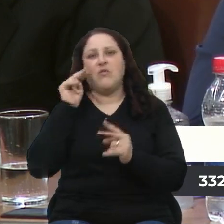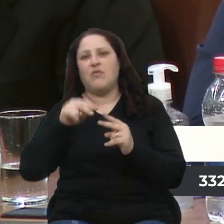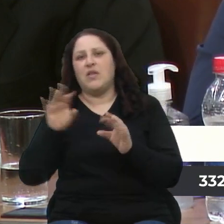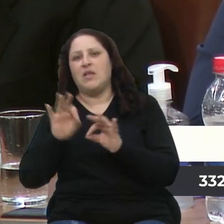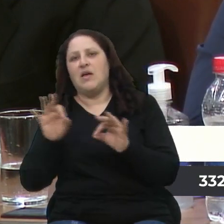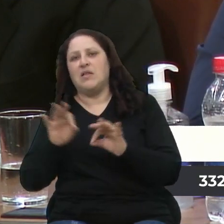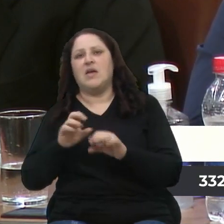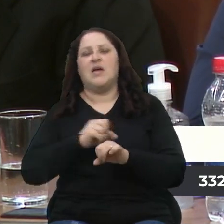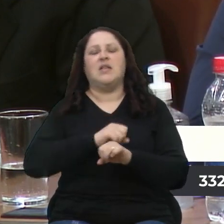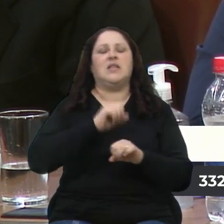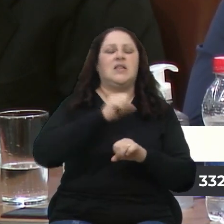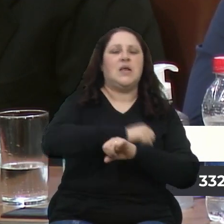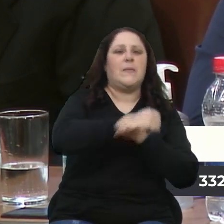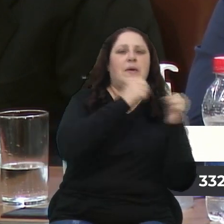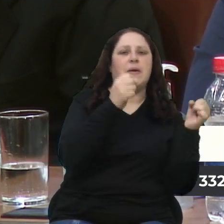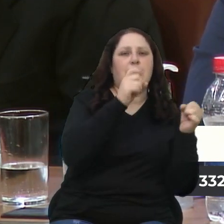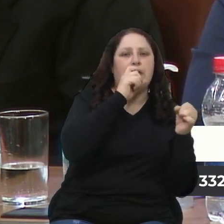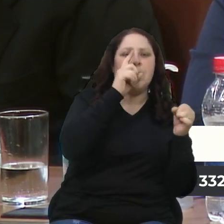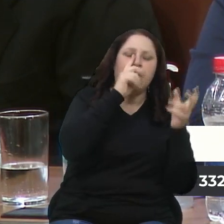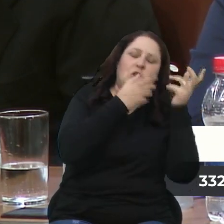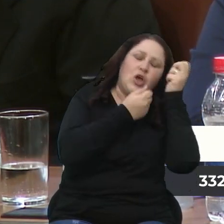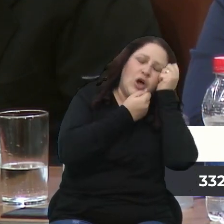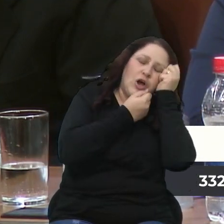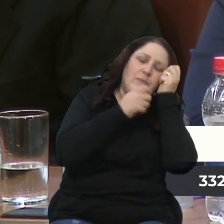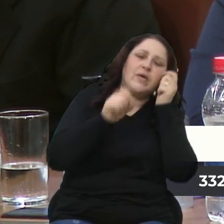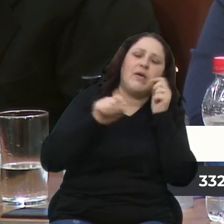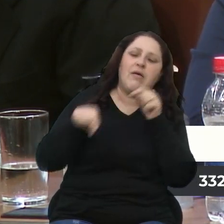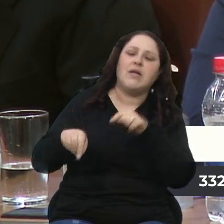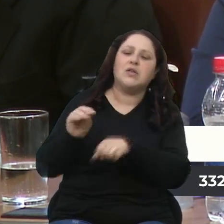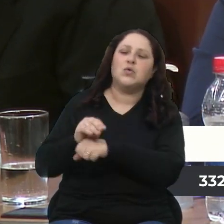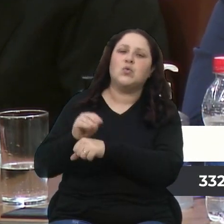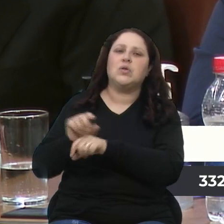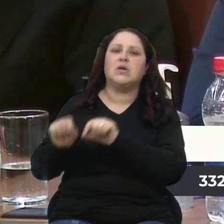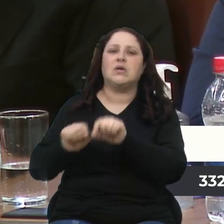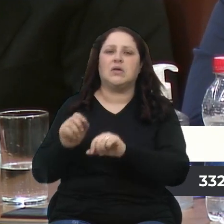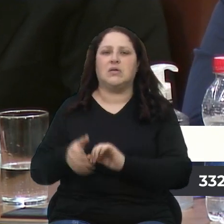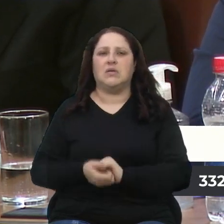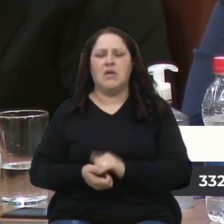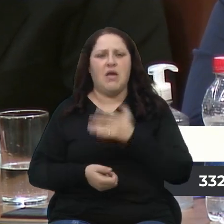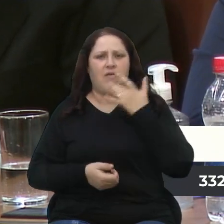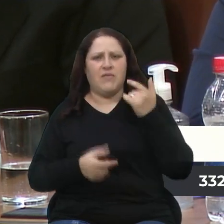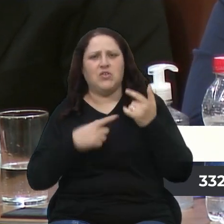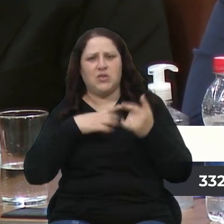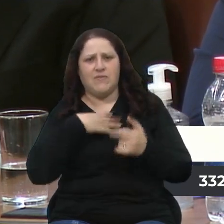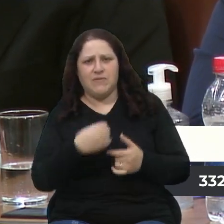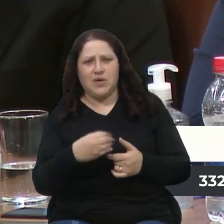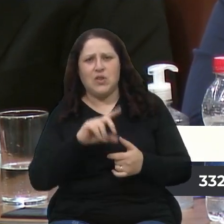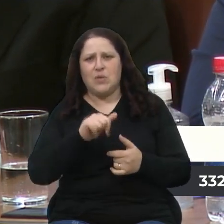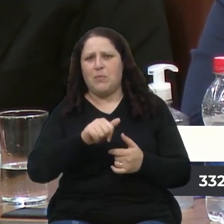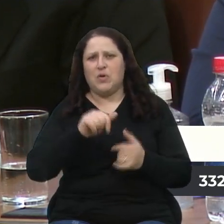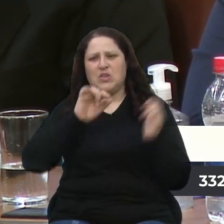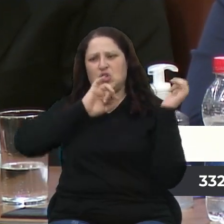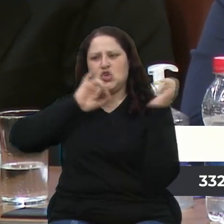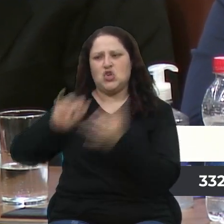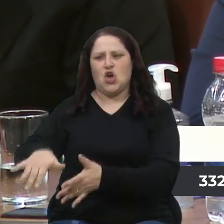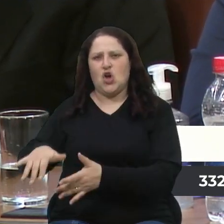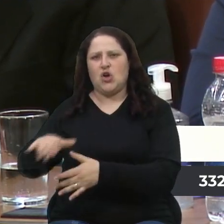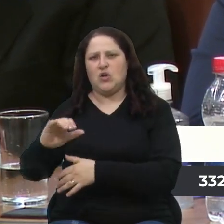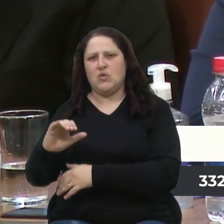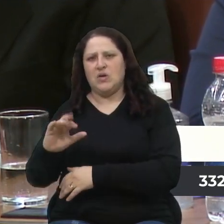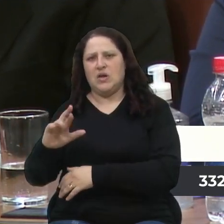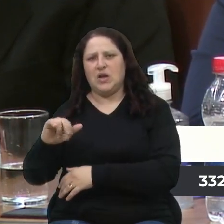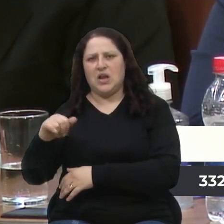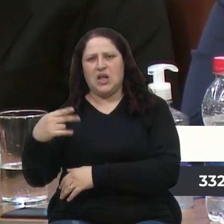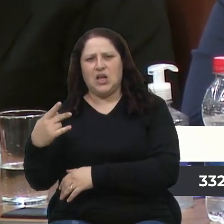ficar durante a manhã? Então, assim, é fácil ter filho, mas depois joga numa creche, joga em algum lugar. A gente tem que pensar na saúde mental da criança